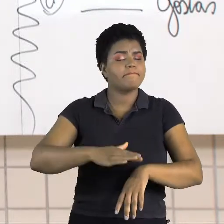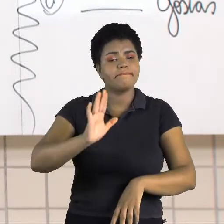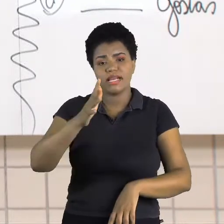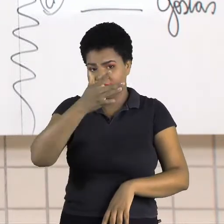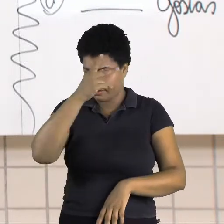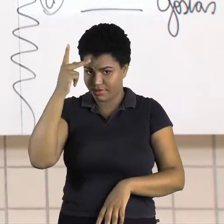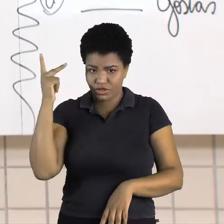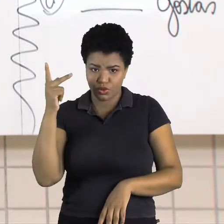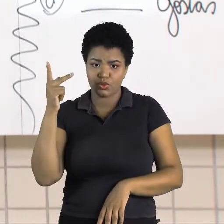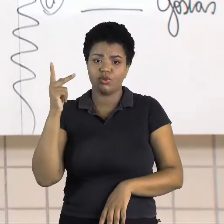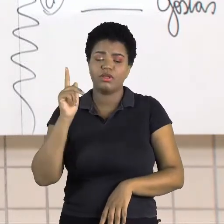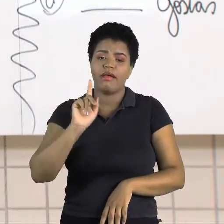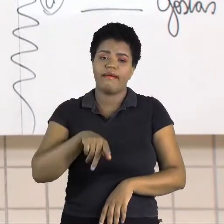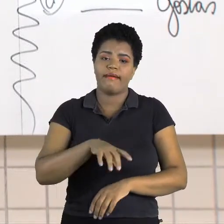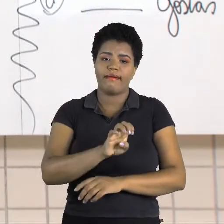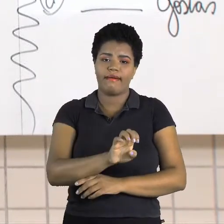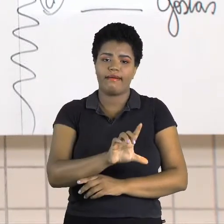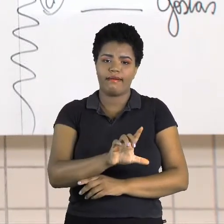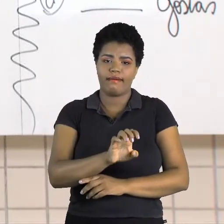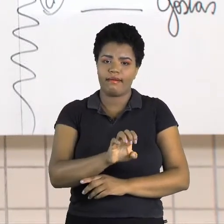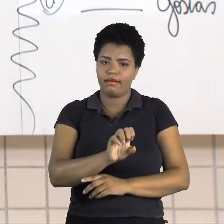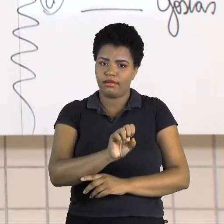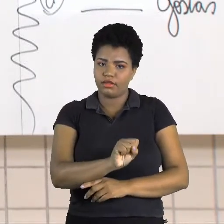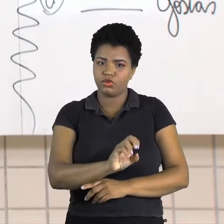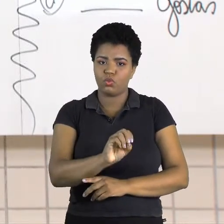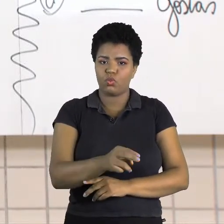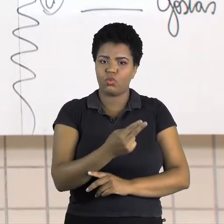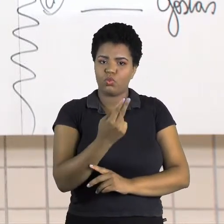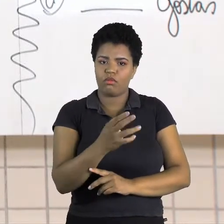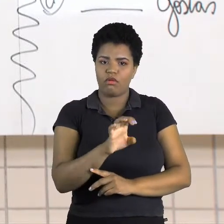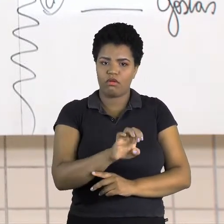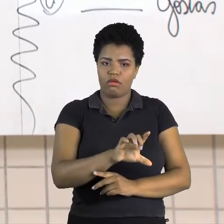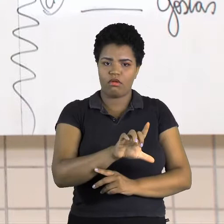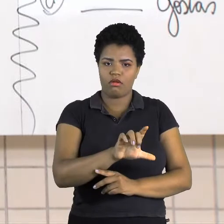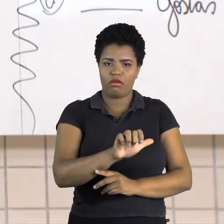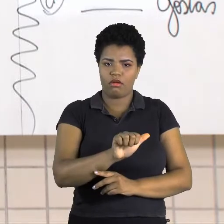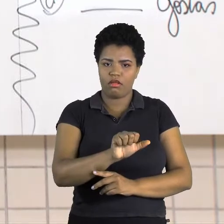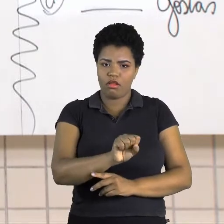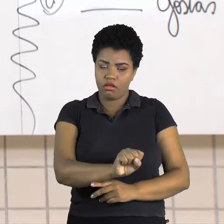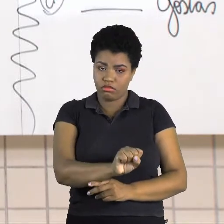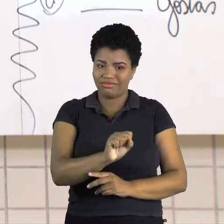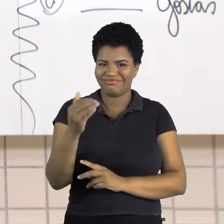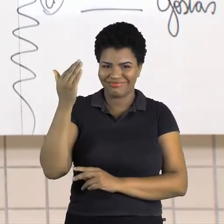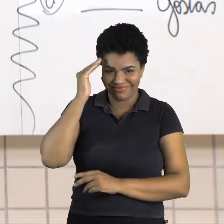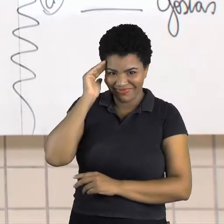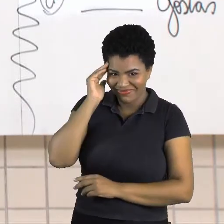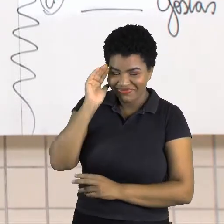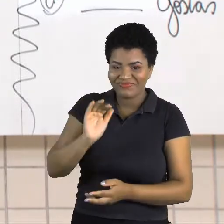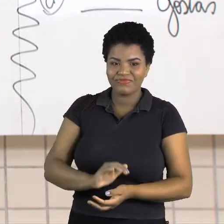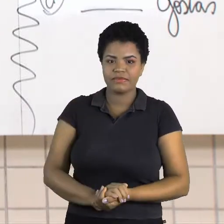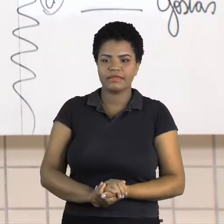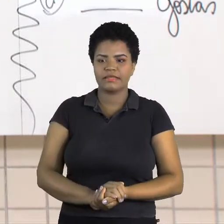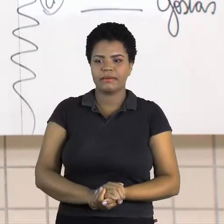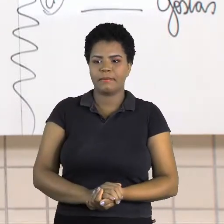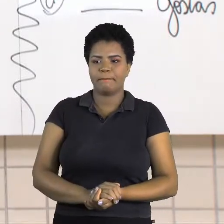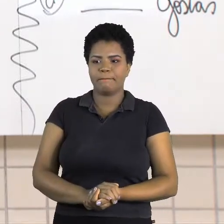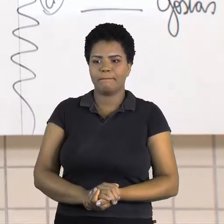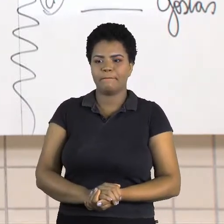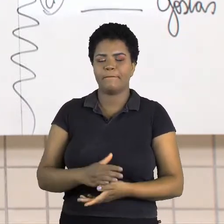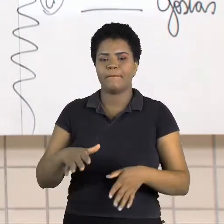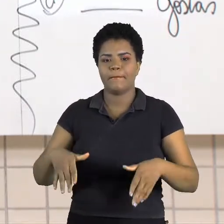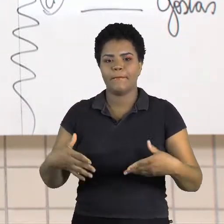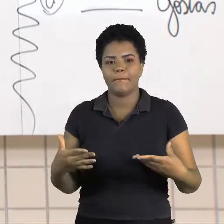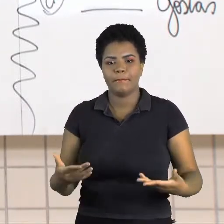que são eles ou elas. Deu para compreender? Primeira, então,